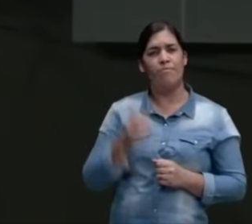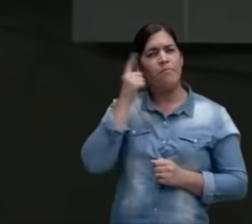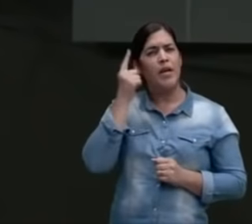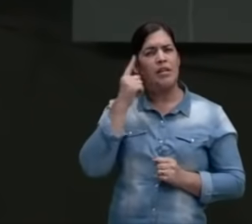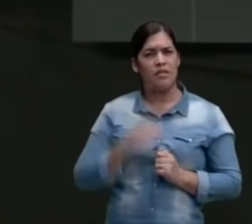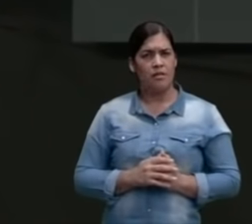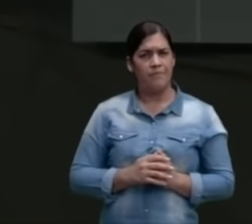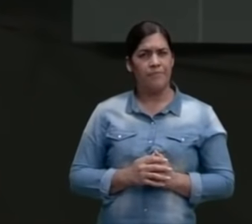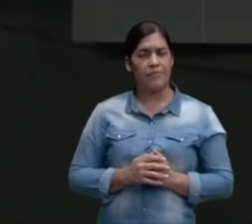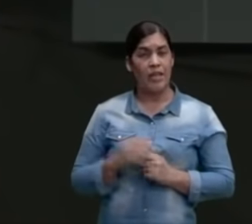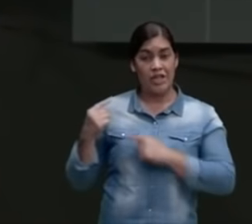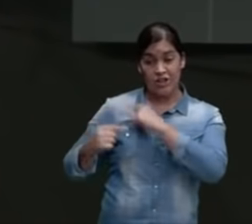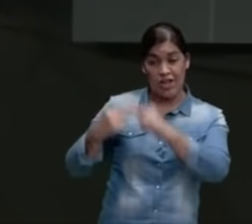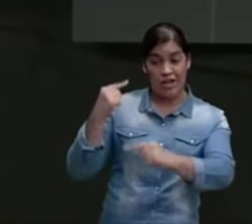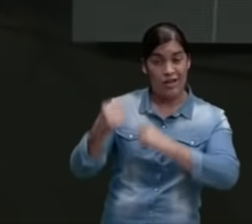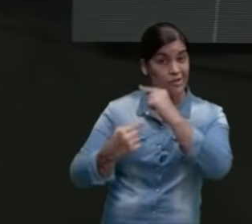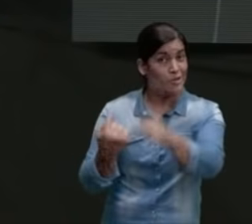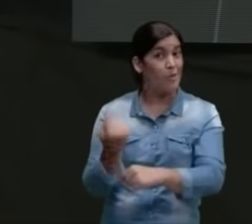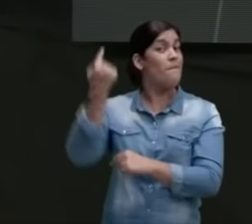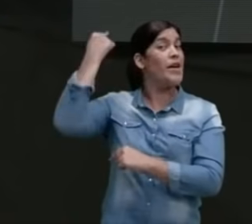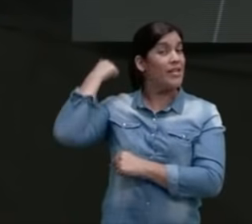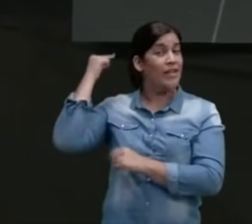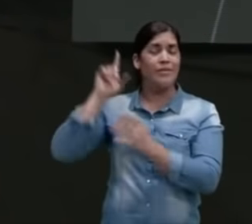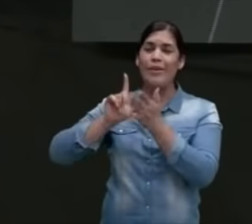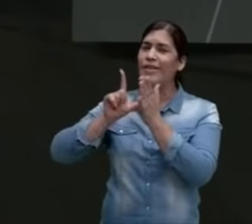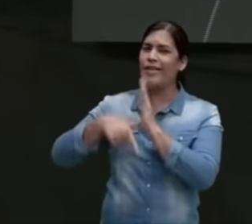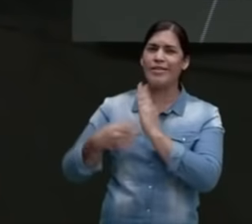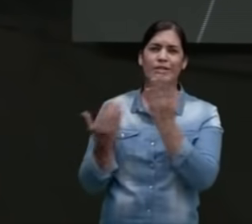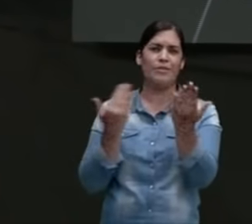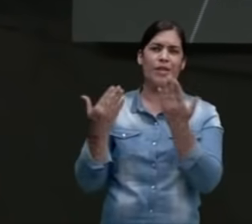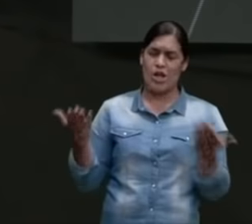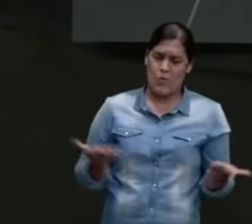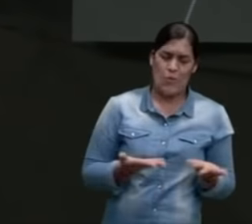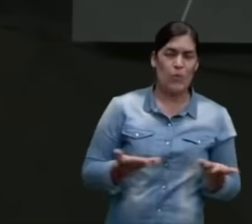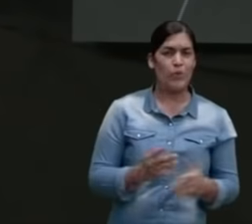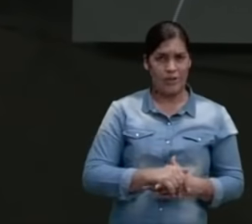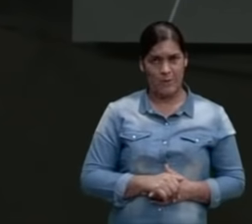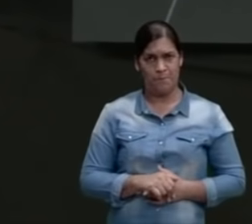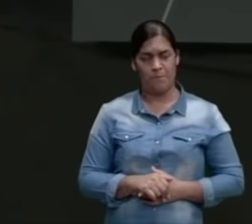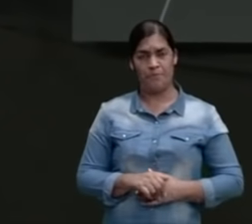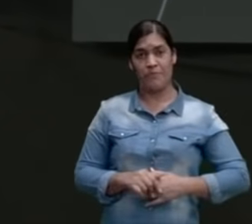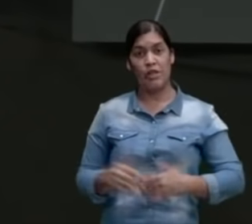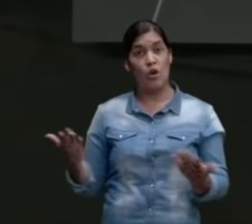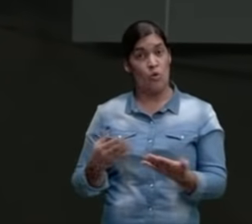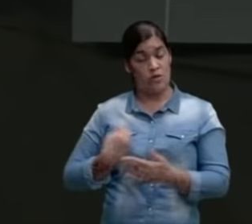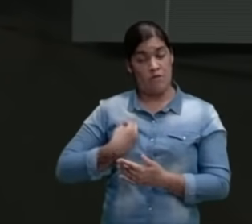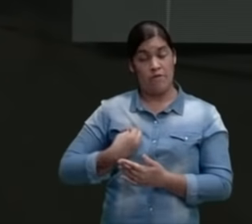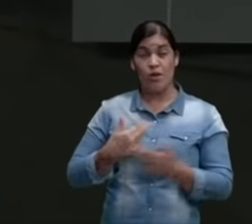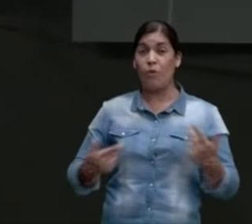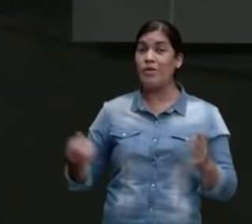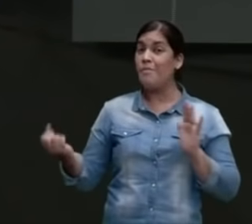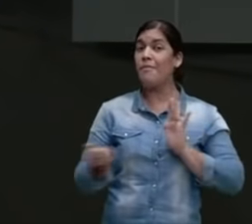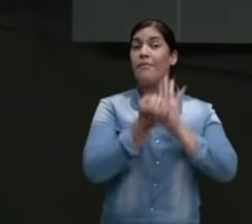aquelas gerações eram atrasadas comparadas aos dias de hoje. Então nós estamos vivendo algo marcante que não